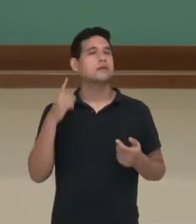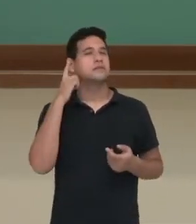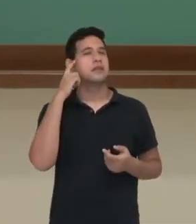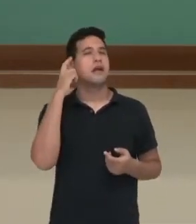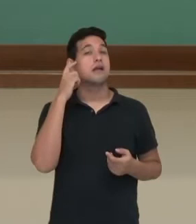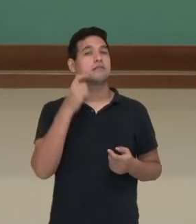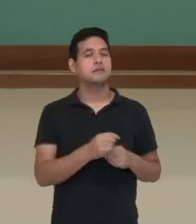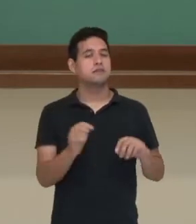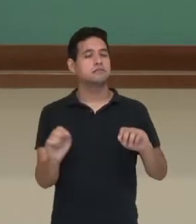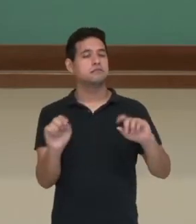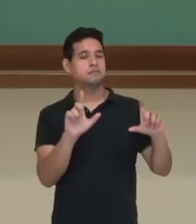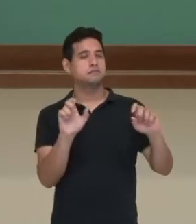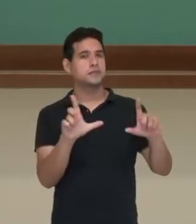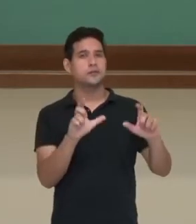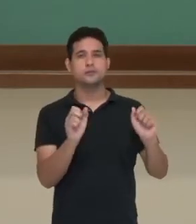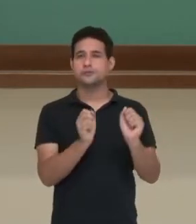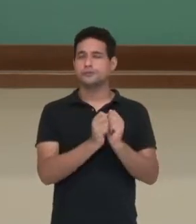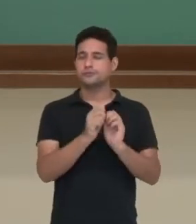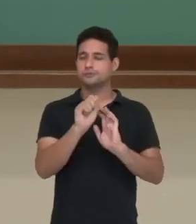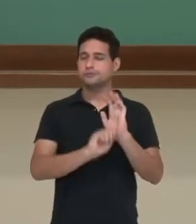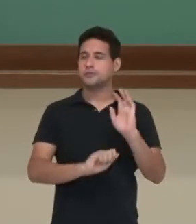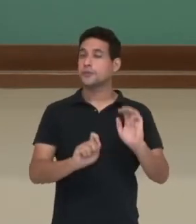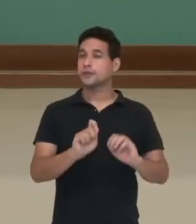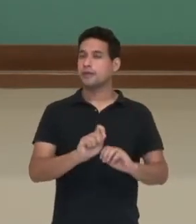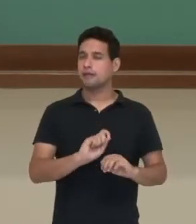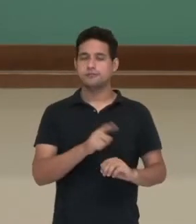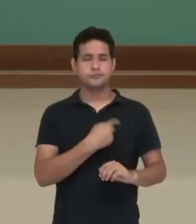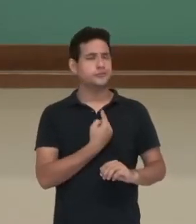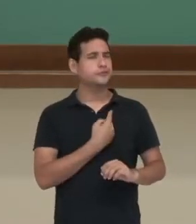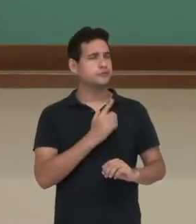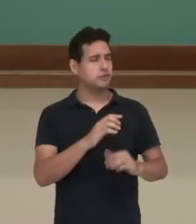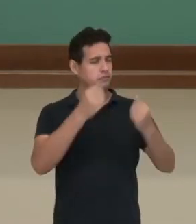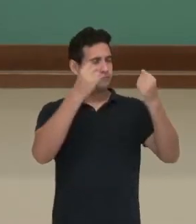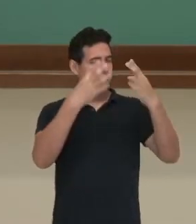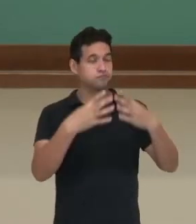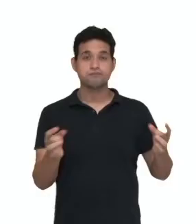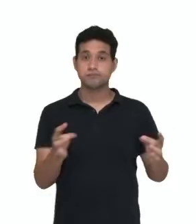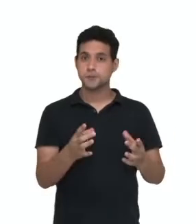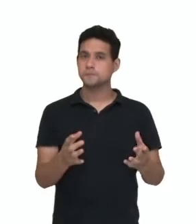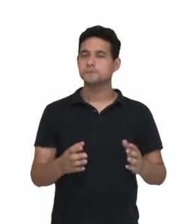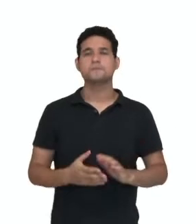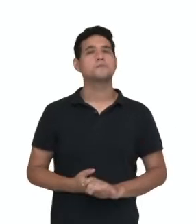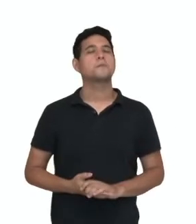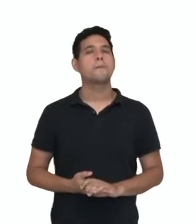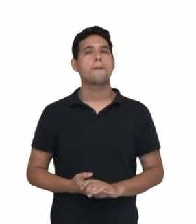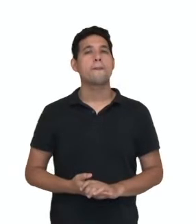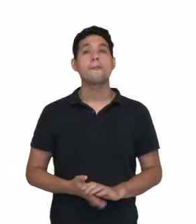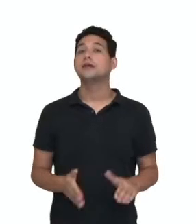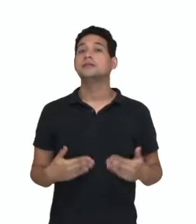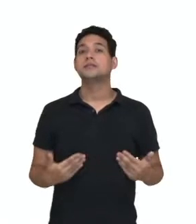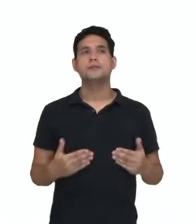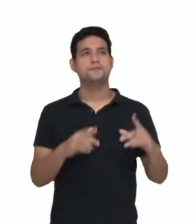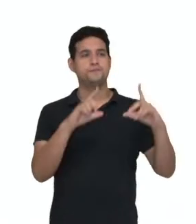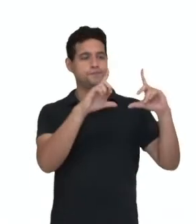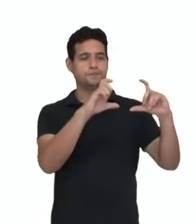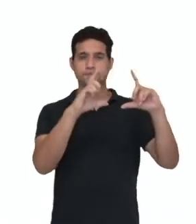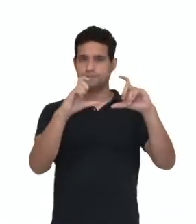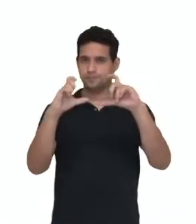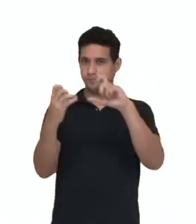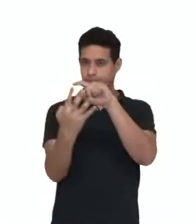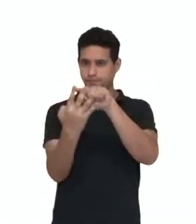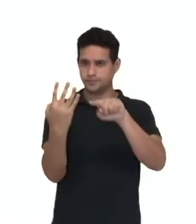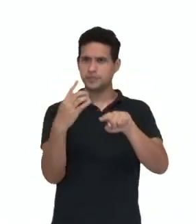imagens junto às informações do texto que nós trabalhamos até agora? Bueno, las fotos